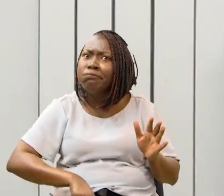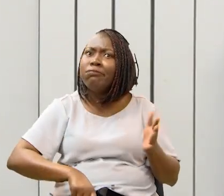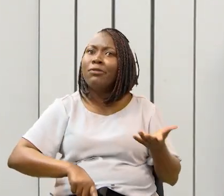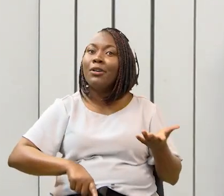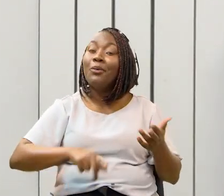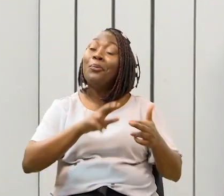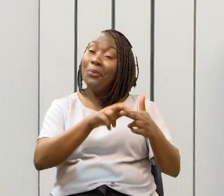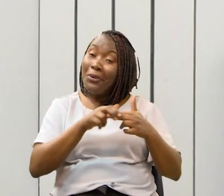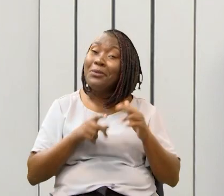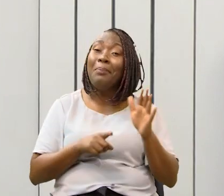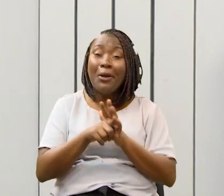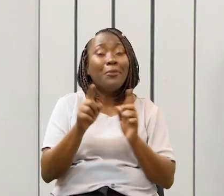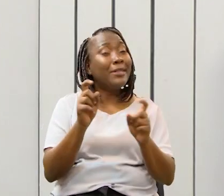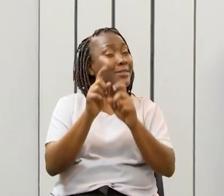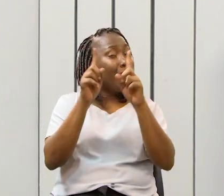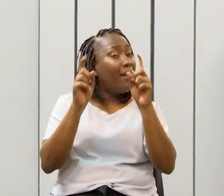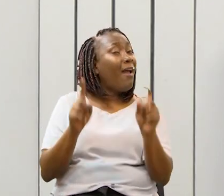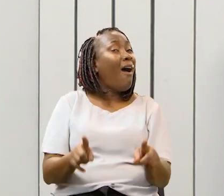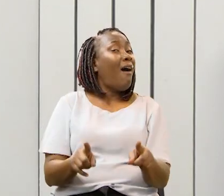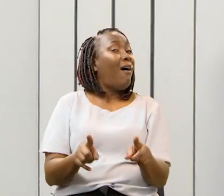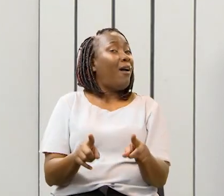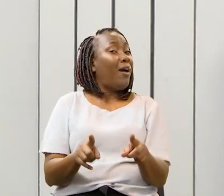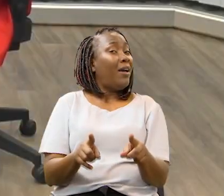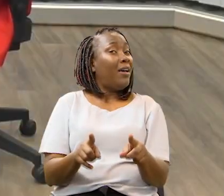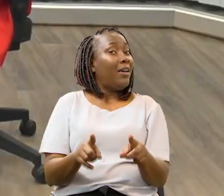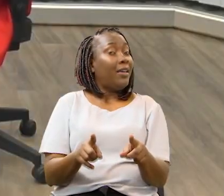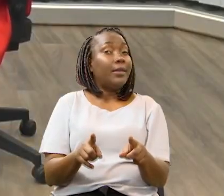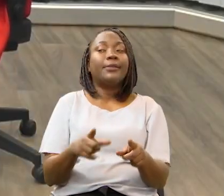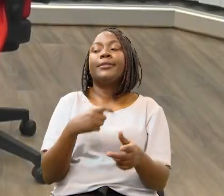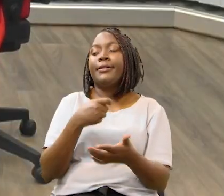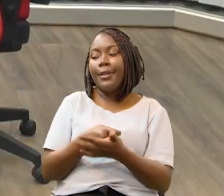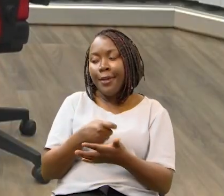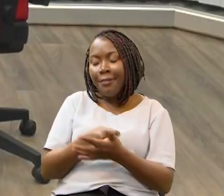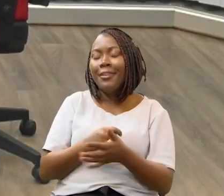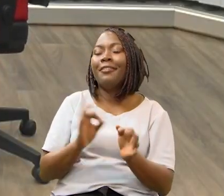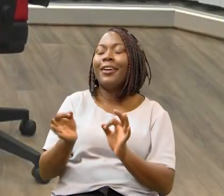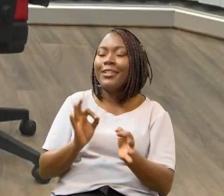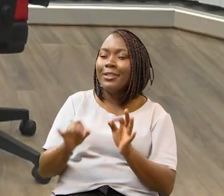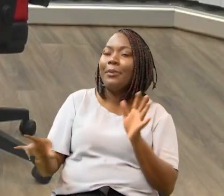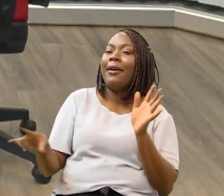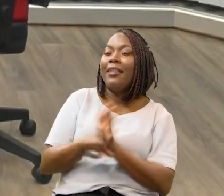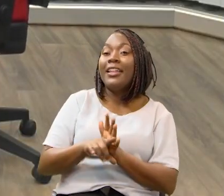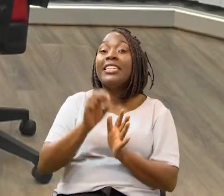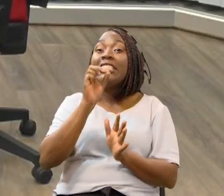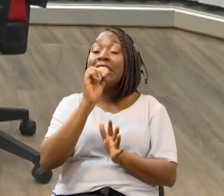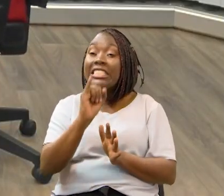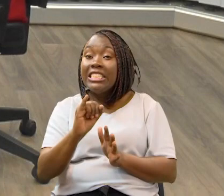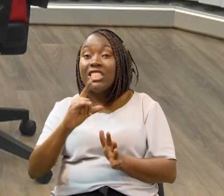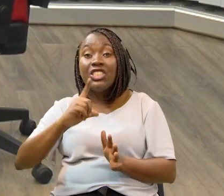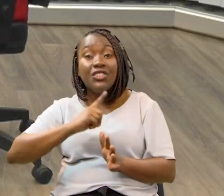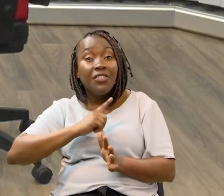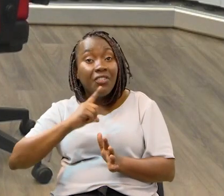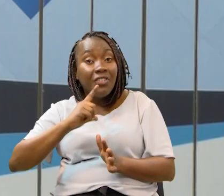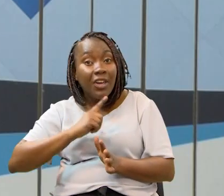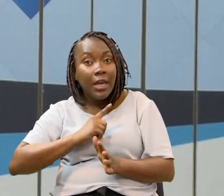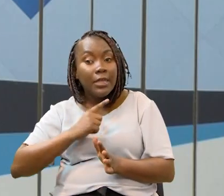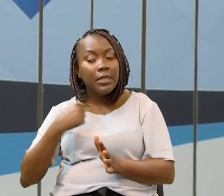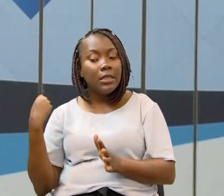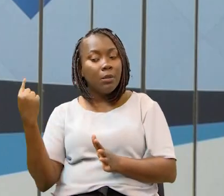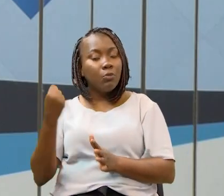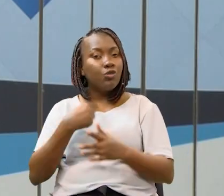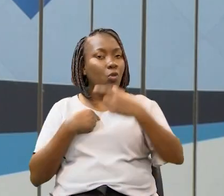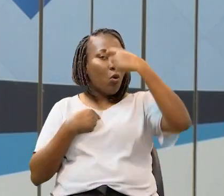novamente, e aí por isso a pergunta, será que teve que fazer uma lei que é assim, se tivéssemos